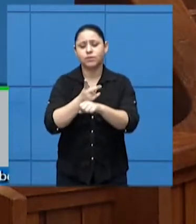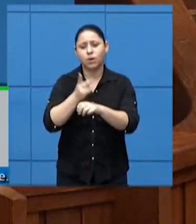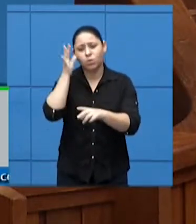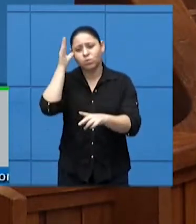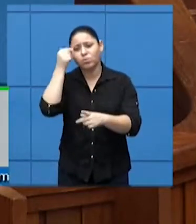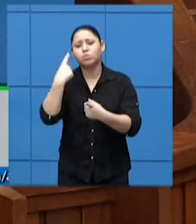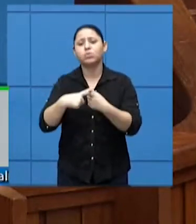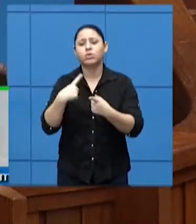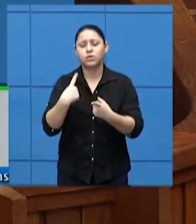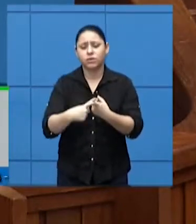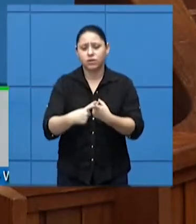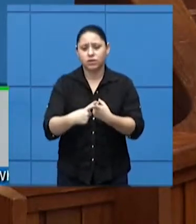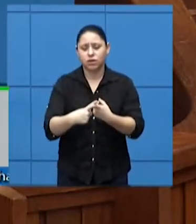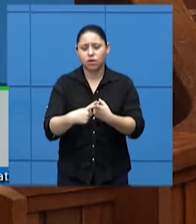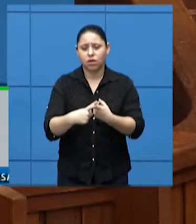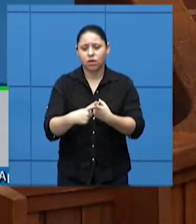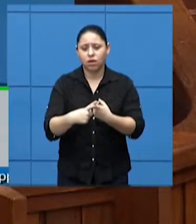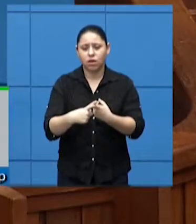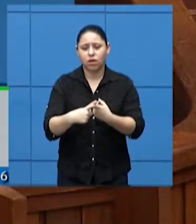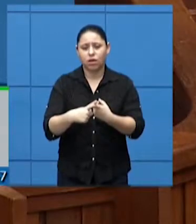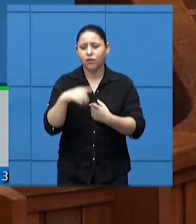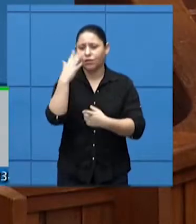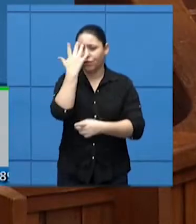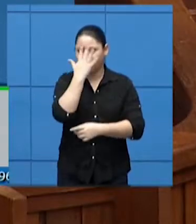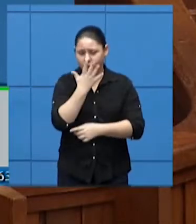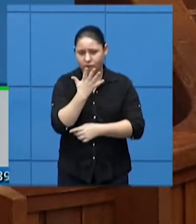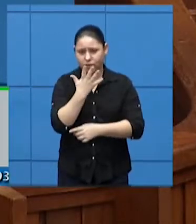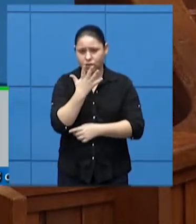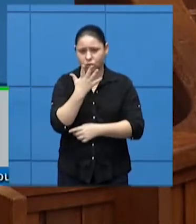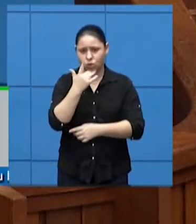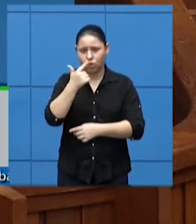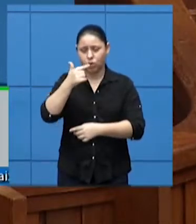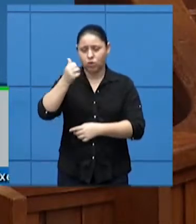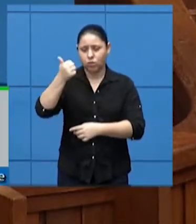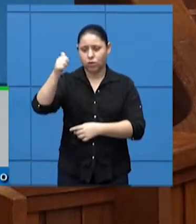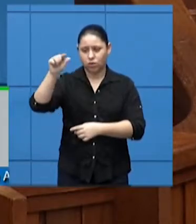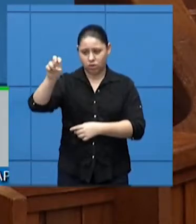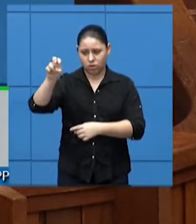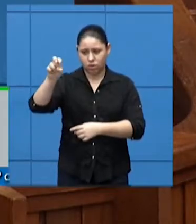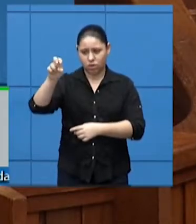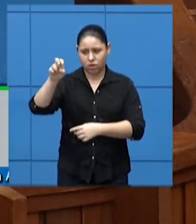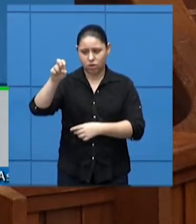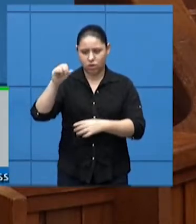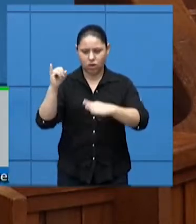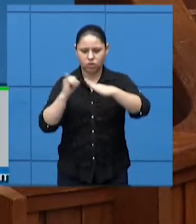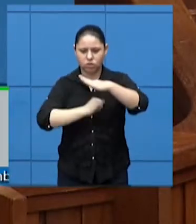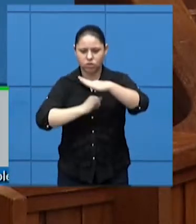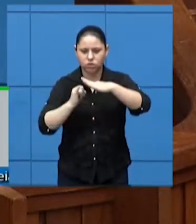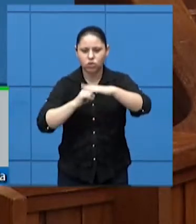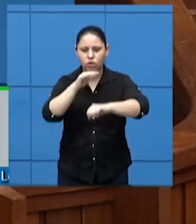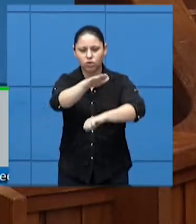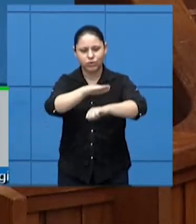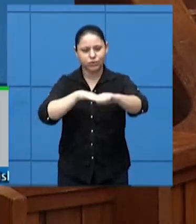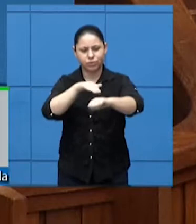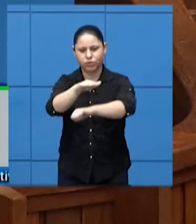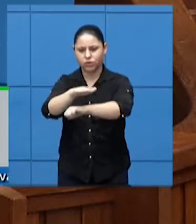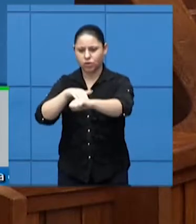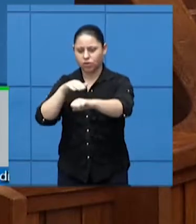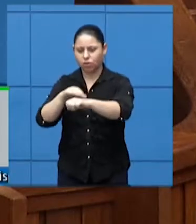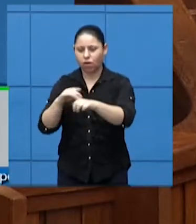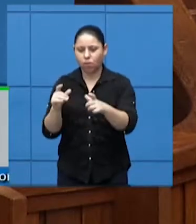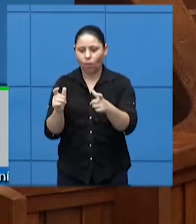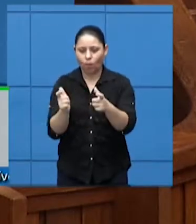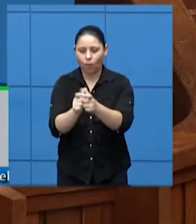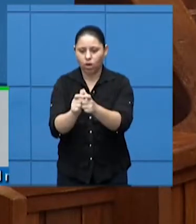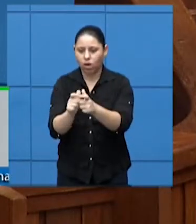solução. Exatamente em fevereiro de 2015, quando as instituições foram chamadas para